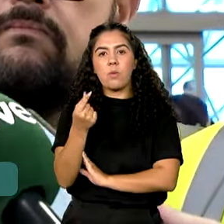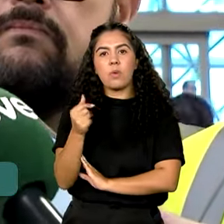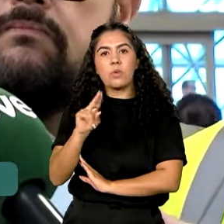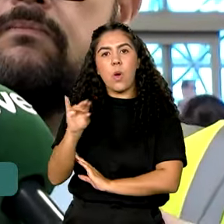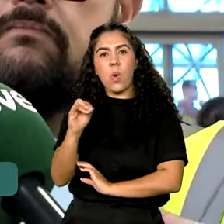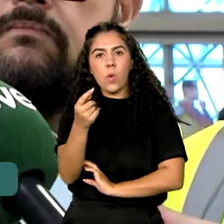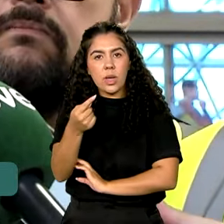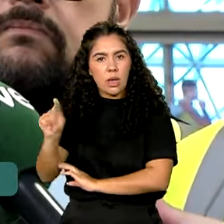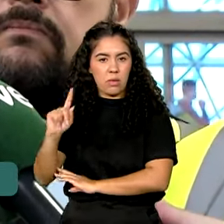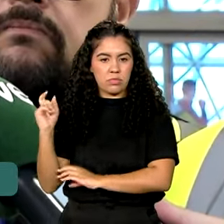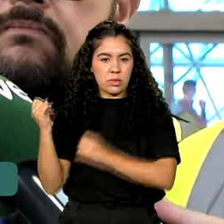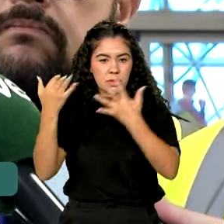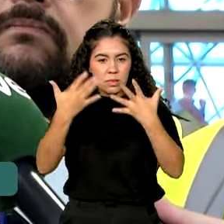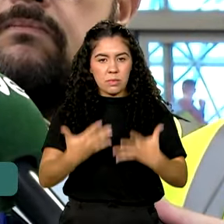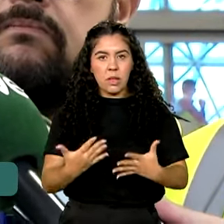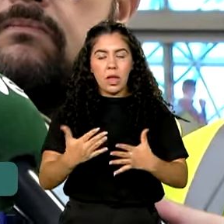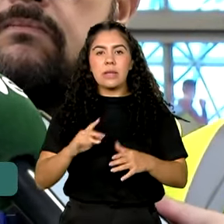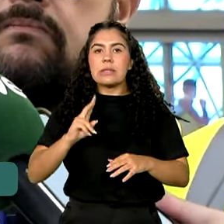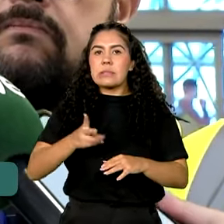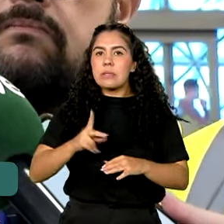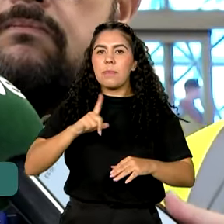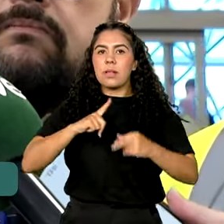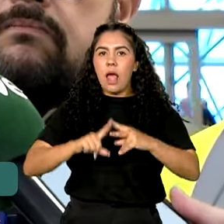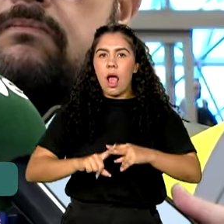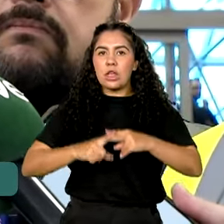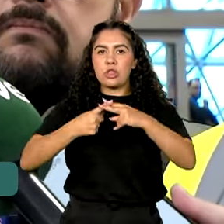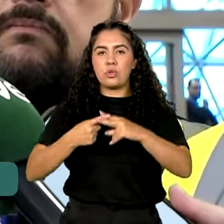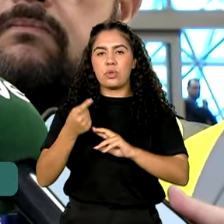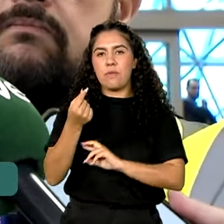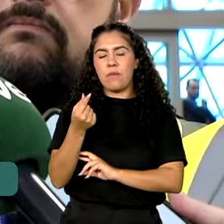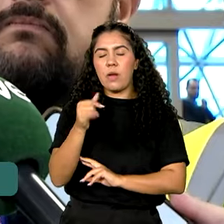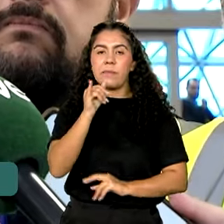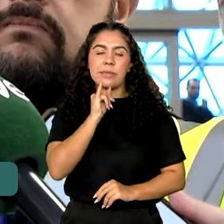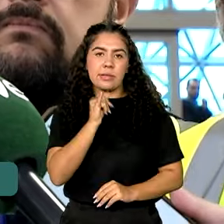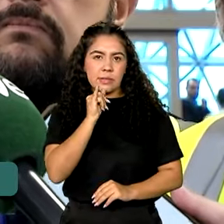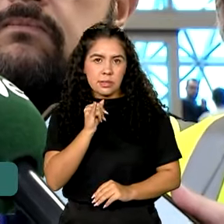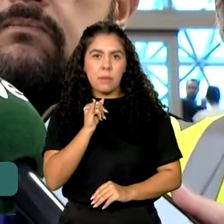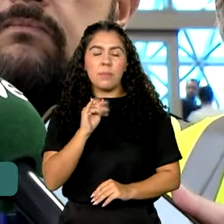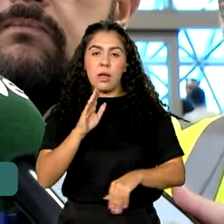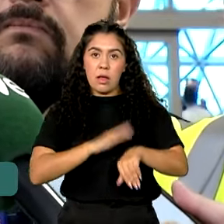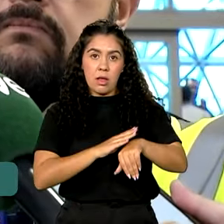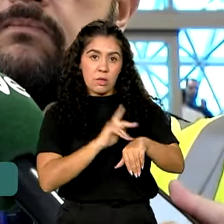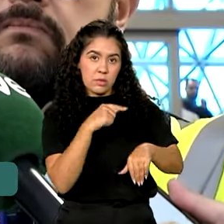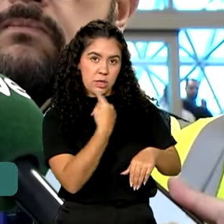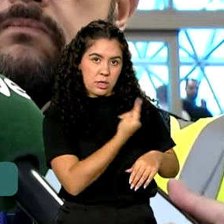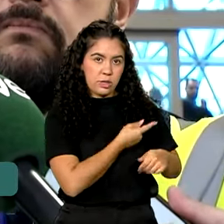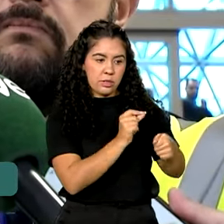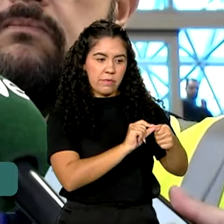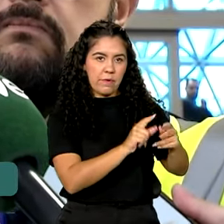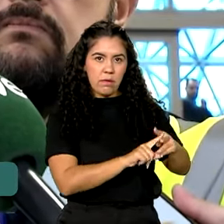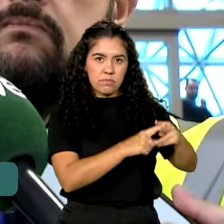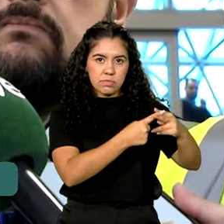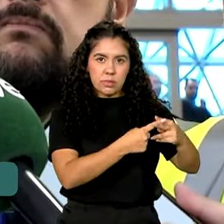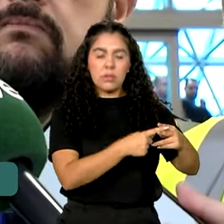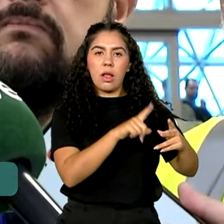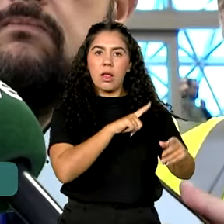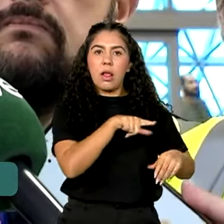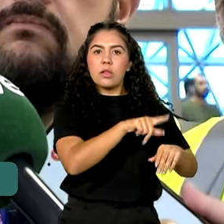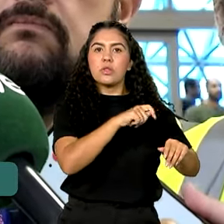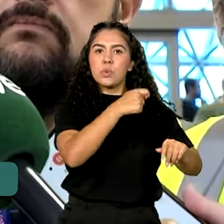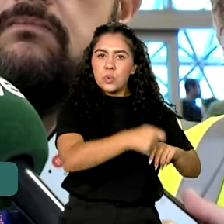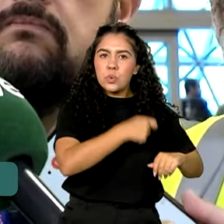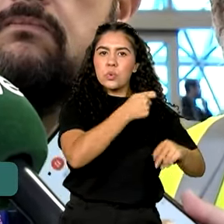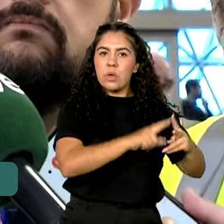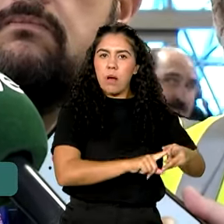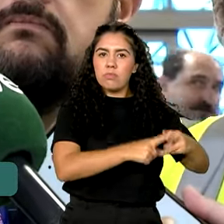ele é atualizado constantemente, né? Essa parte desses equipamentos, por exemplo, que nós conseguimos recuperar, é um valor que é atualizado, constante, e o pleito